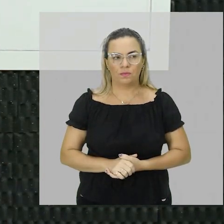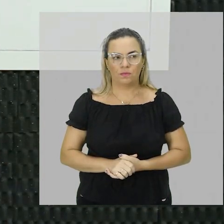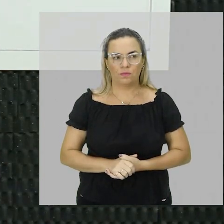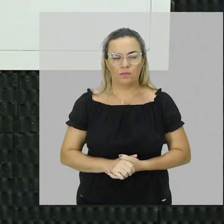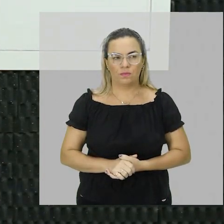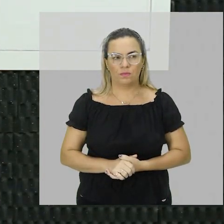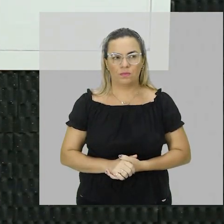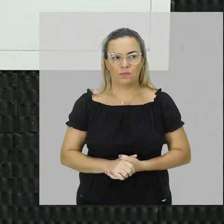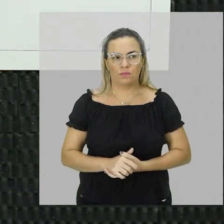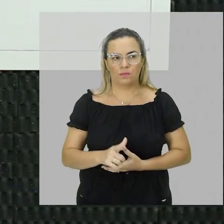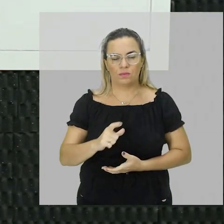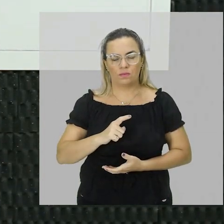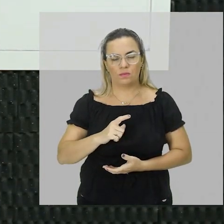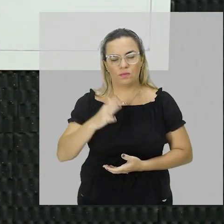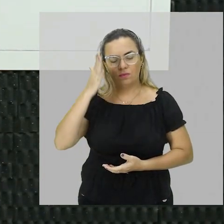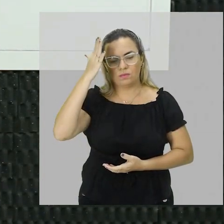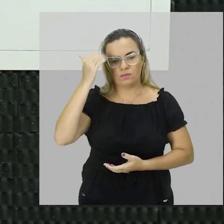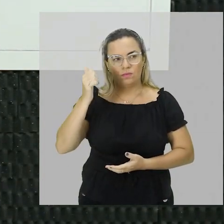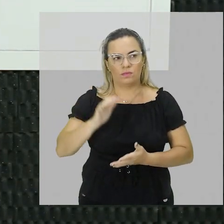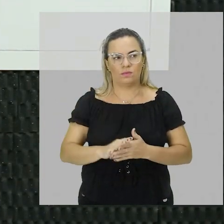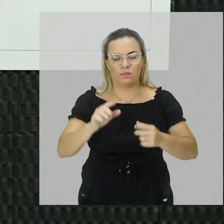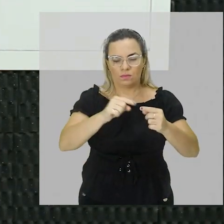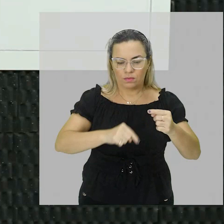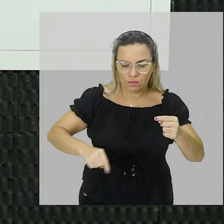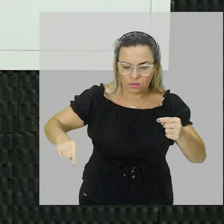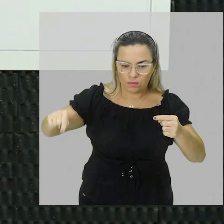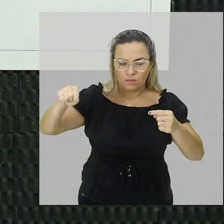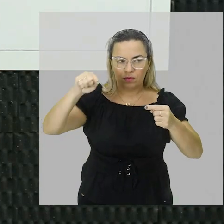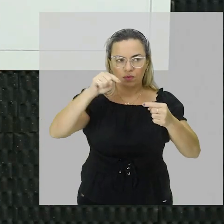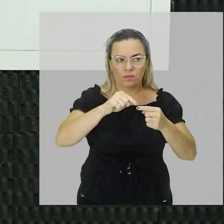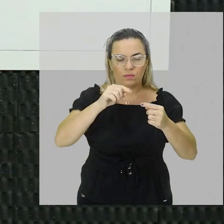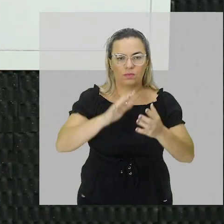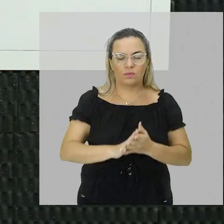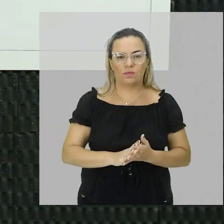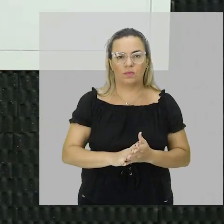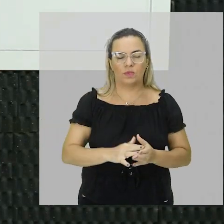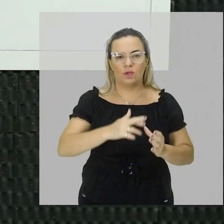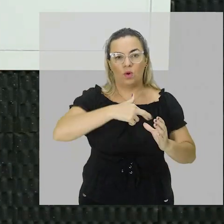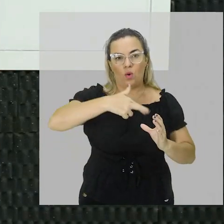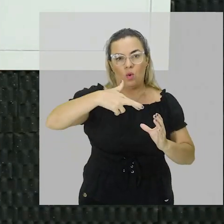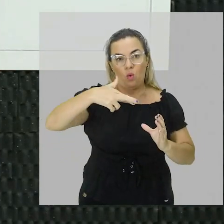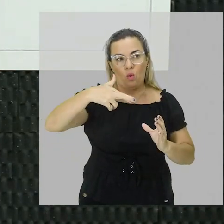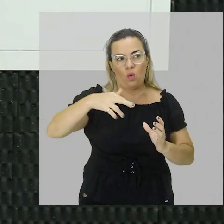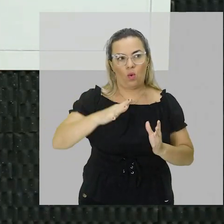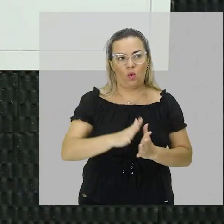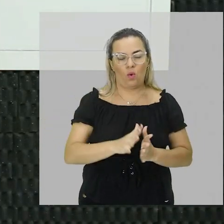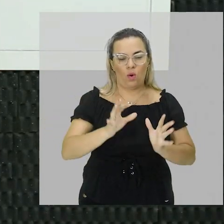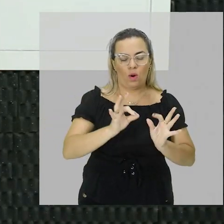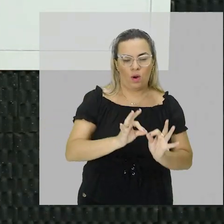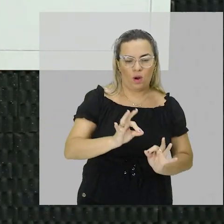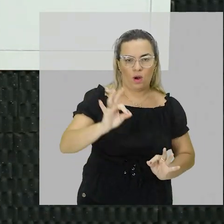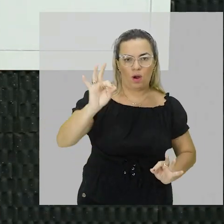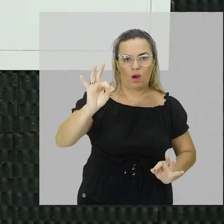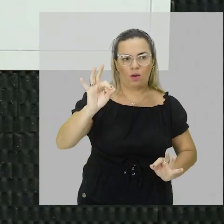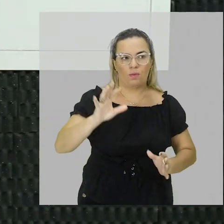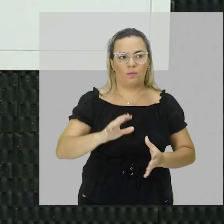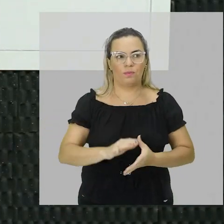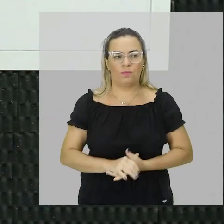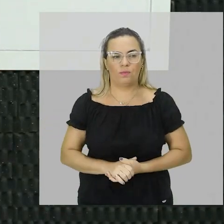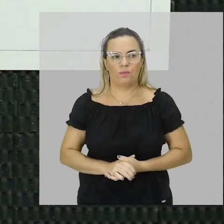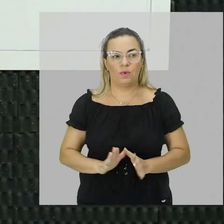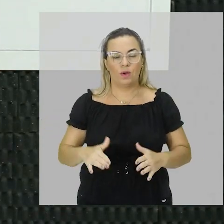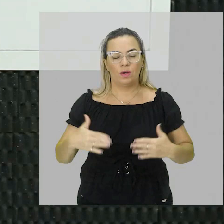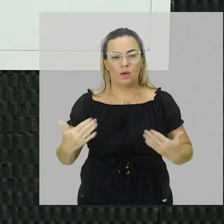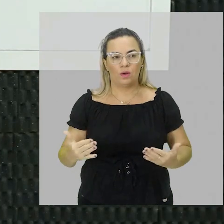levar em consideração duas coisas, né? Nós temos o raio da circunferência, certo? E para medir essa circunferência